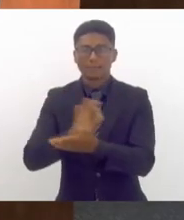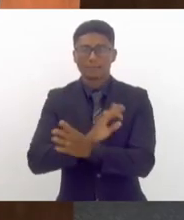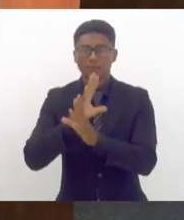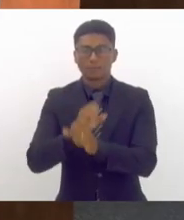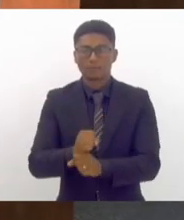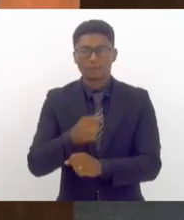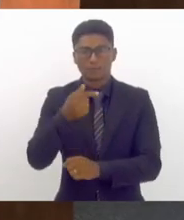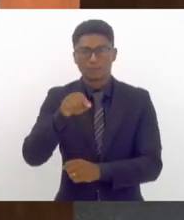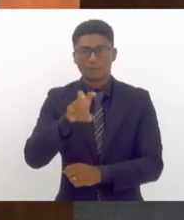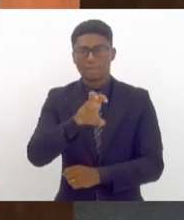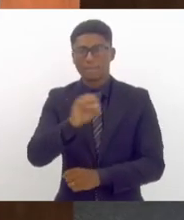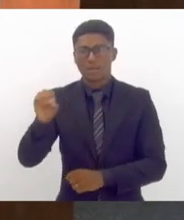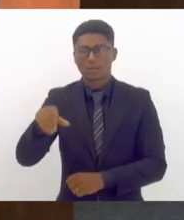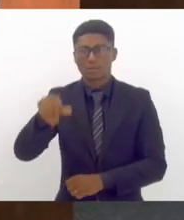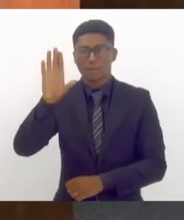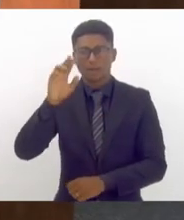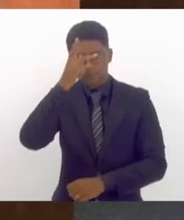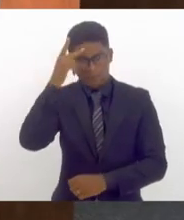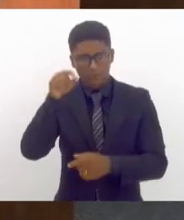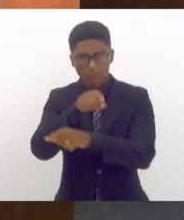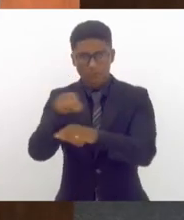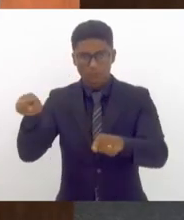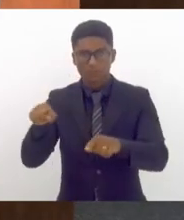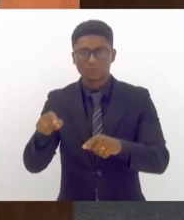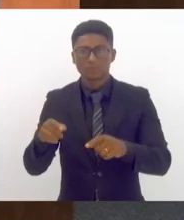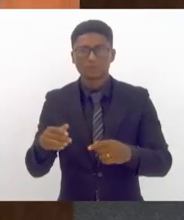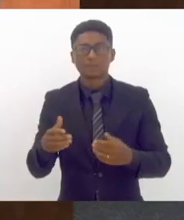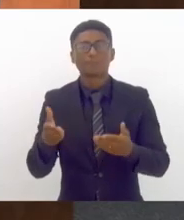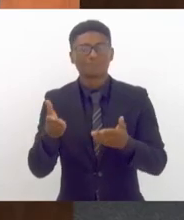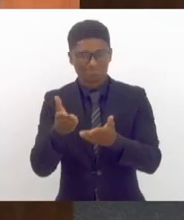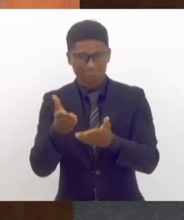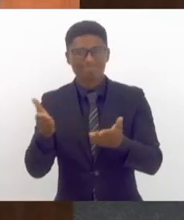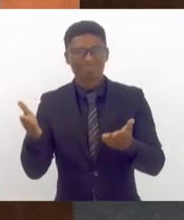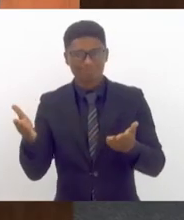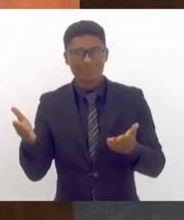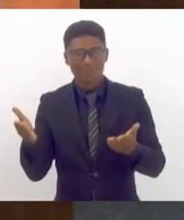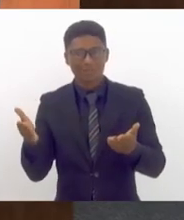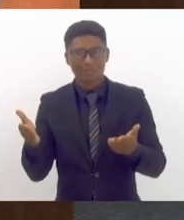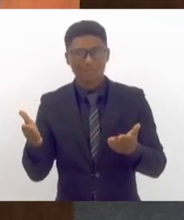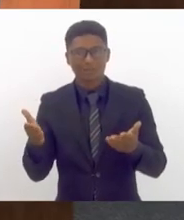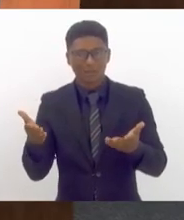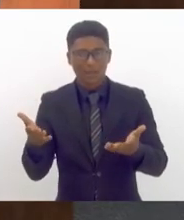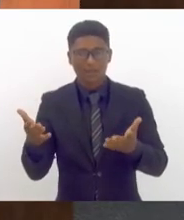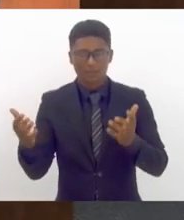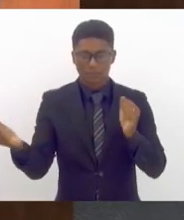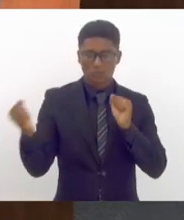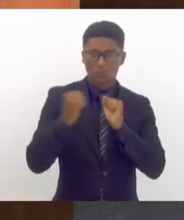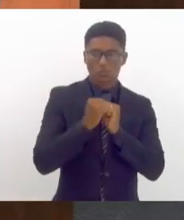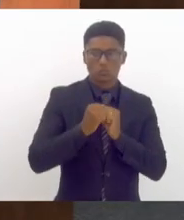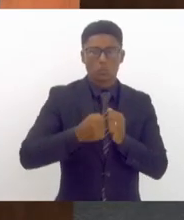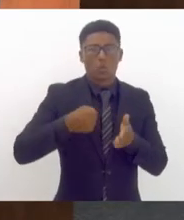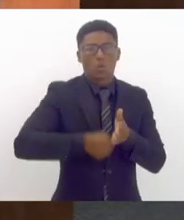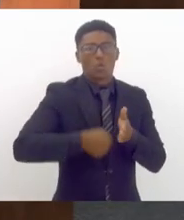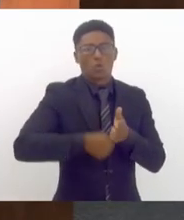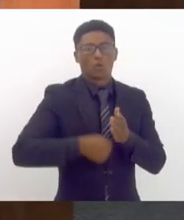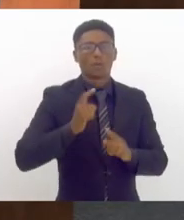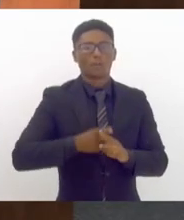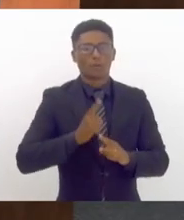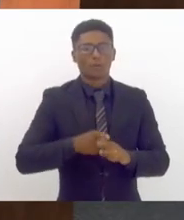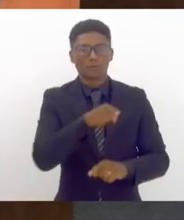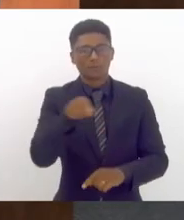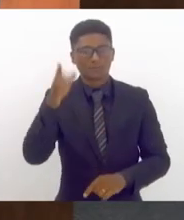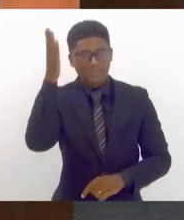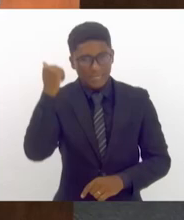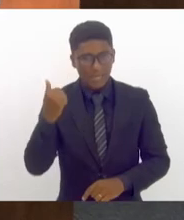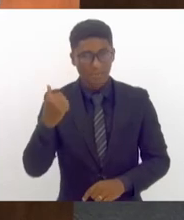semana. 7.500 pessoas dispostas a se identificar e se associar a uma luta, porque reconhecem que a nossa